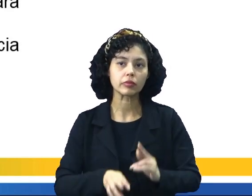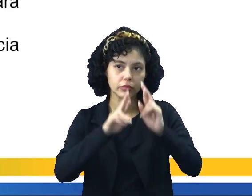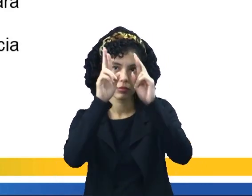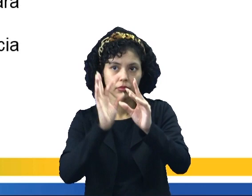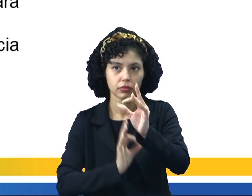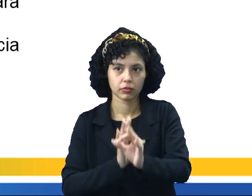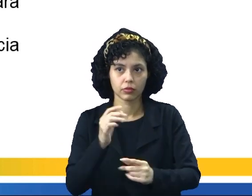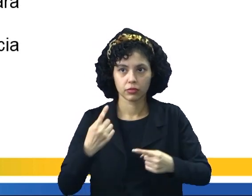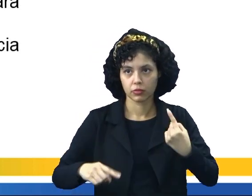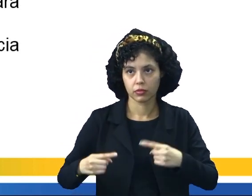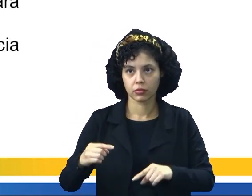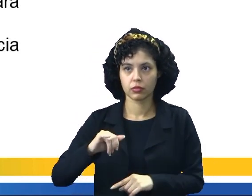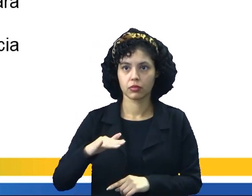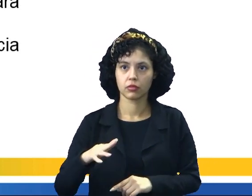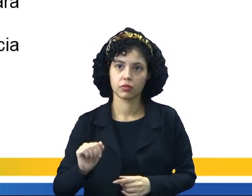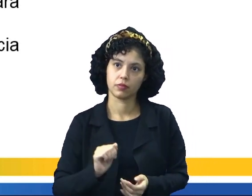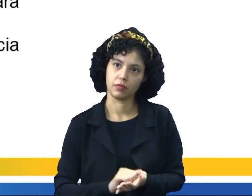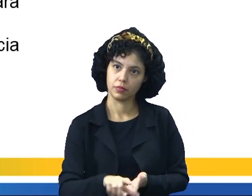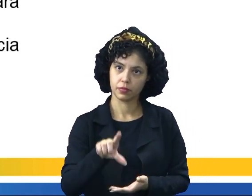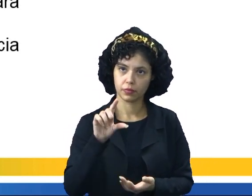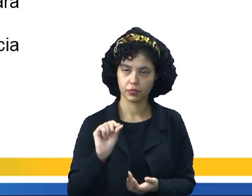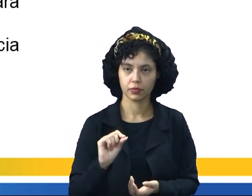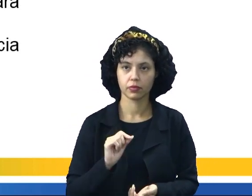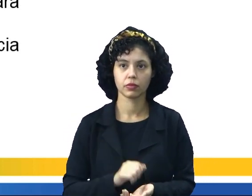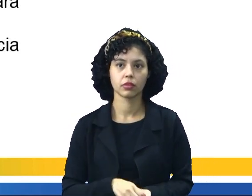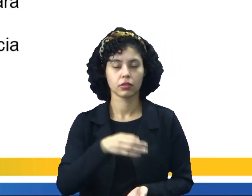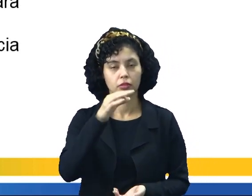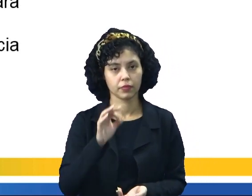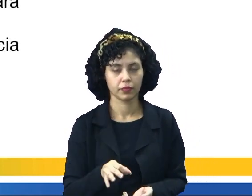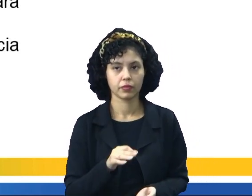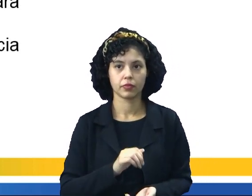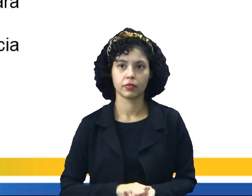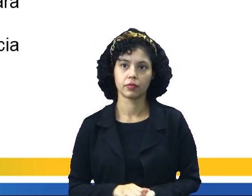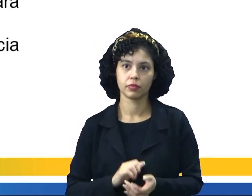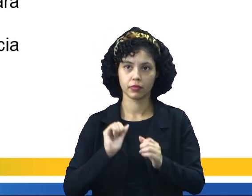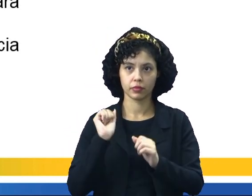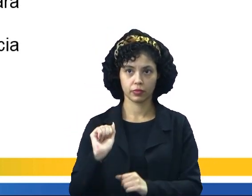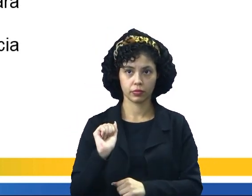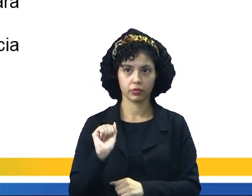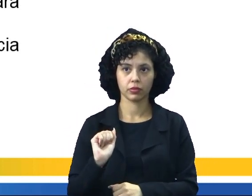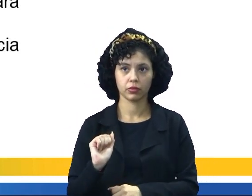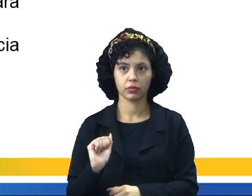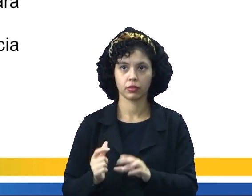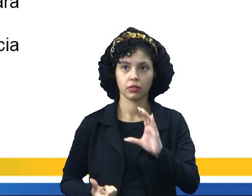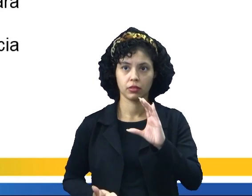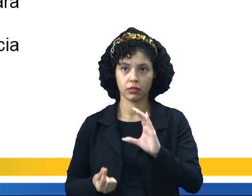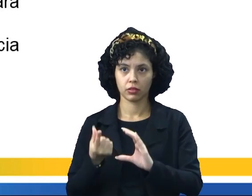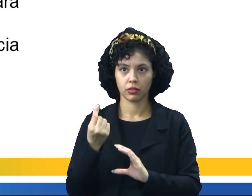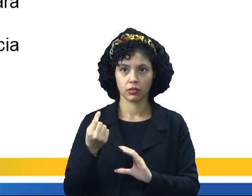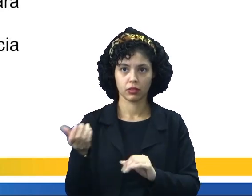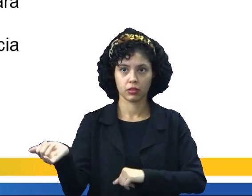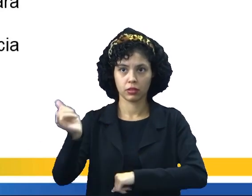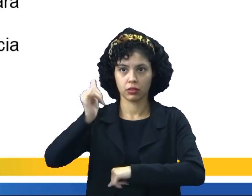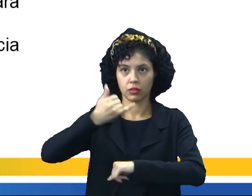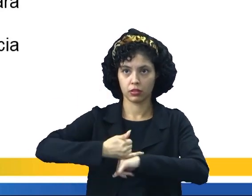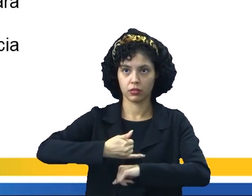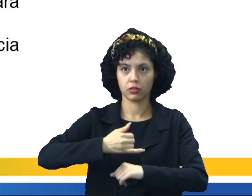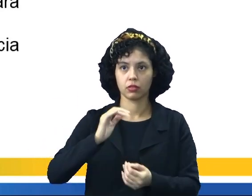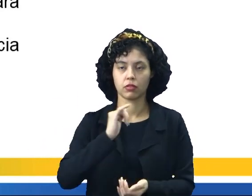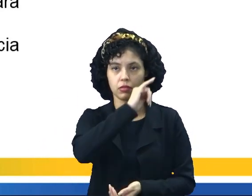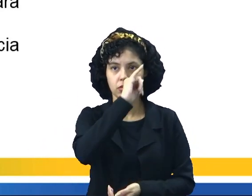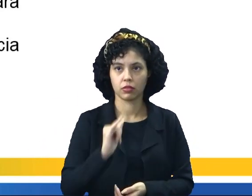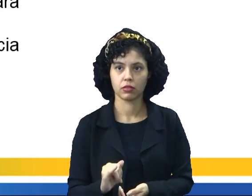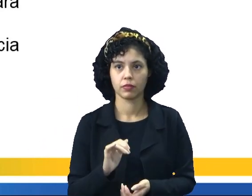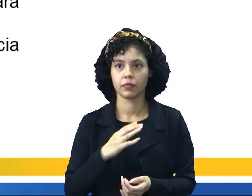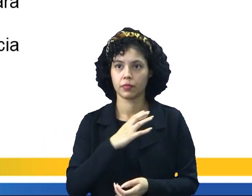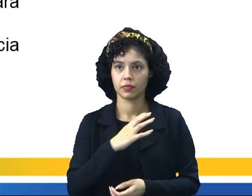A respeito da organização política dos maias, selecione a alternativa correta. Letra A. A capital do Império Maia era